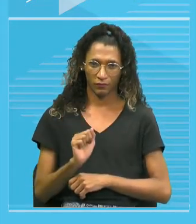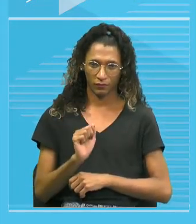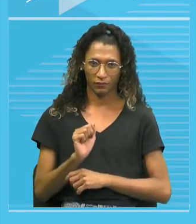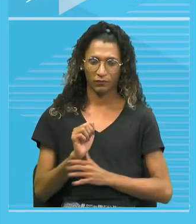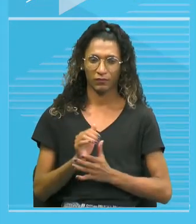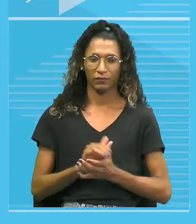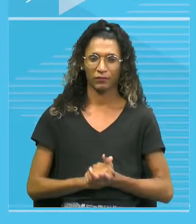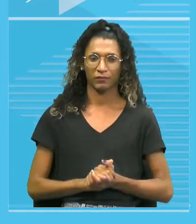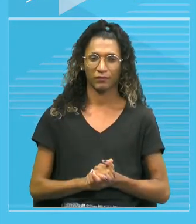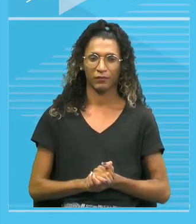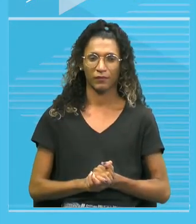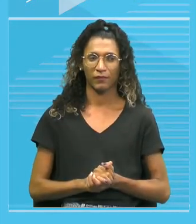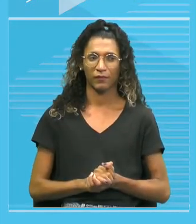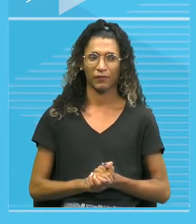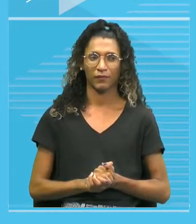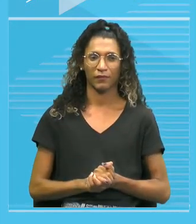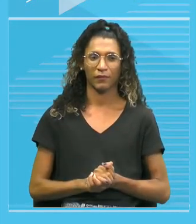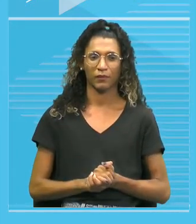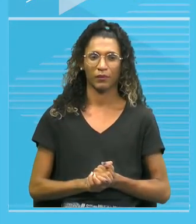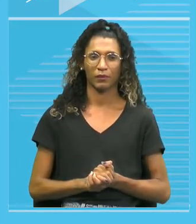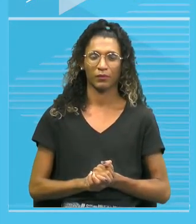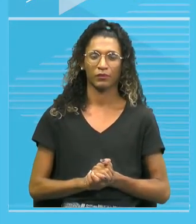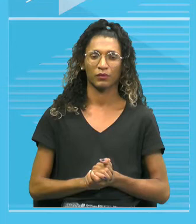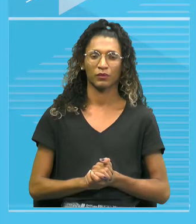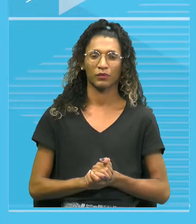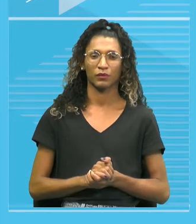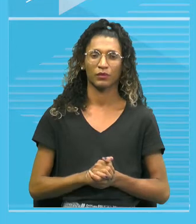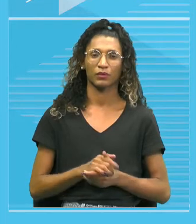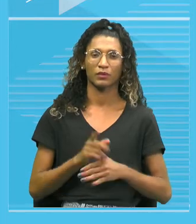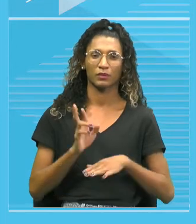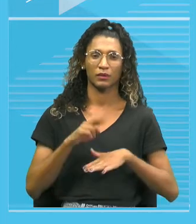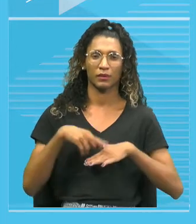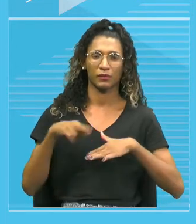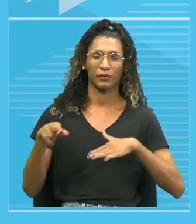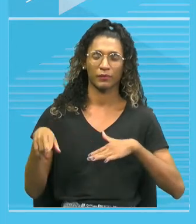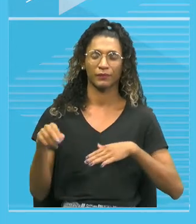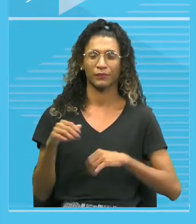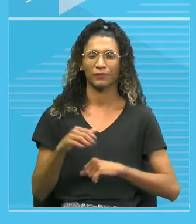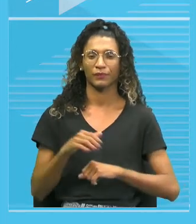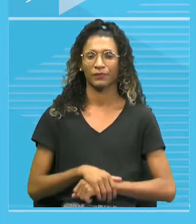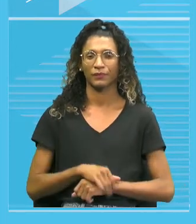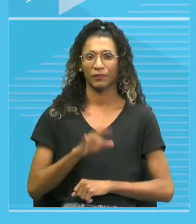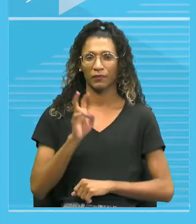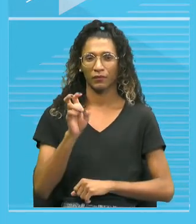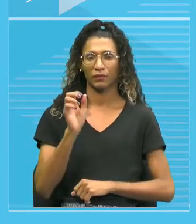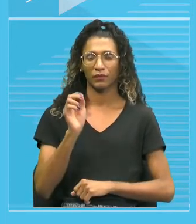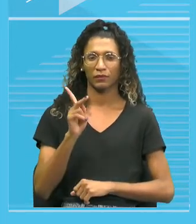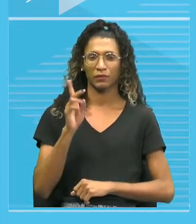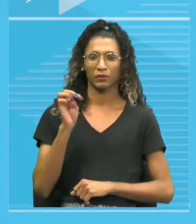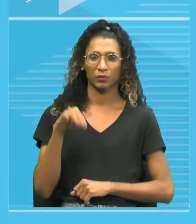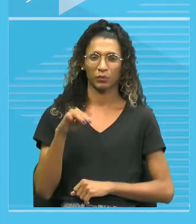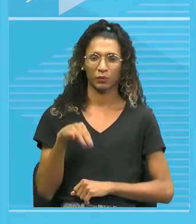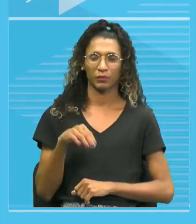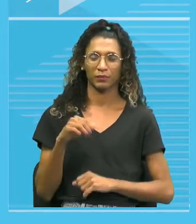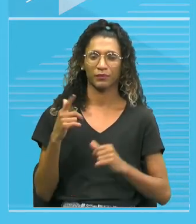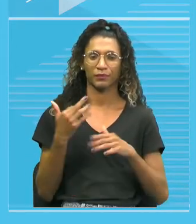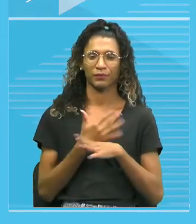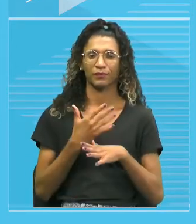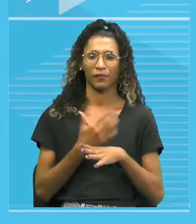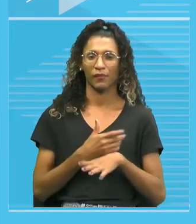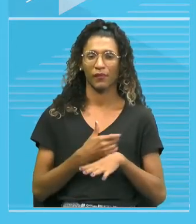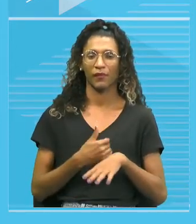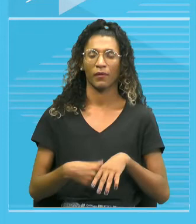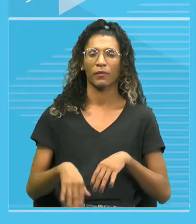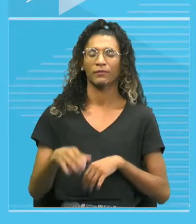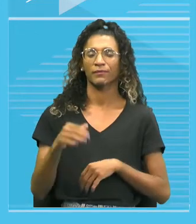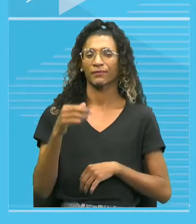Lenin, chamada Usina Nuclear de Chernobyl, que fica a 5 quilômetros da cidade de Pripyat, na antiga